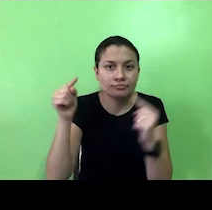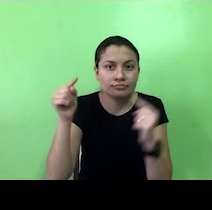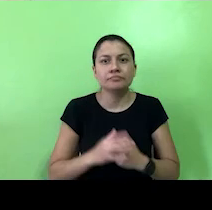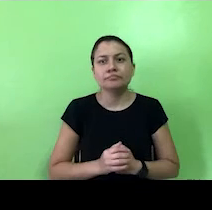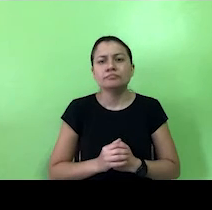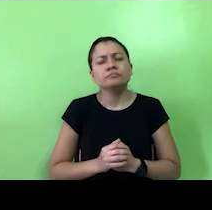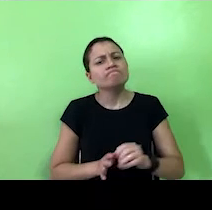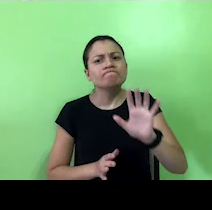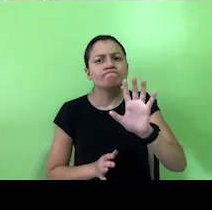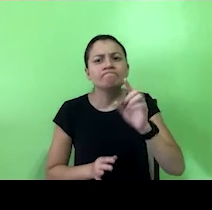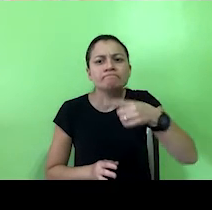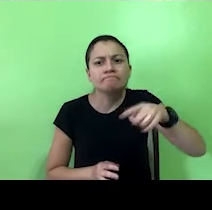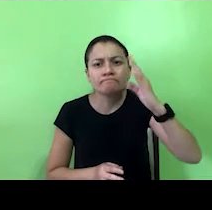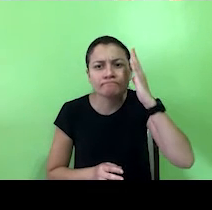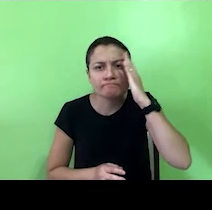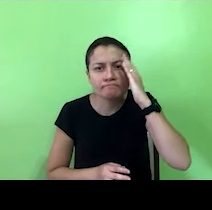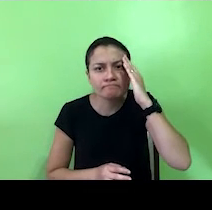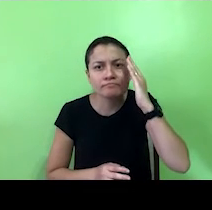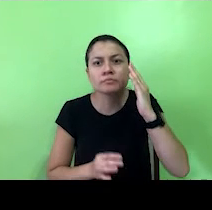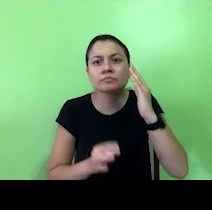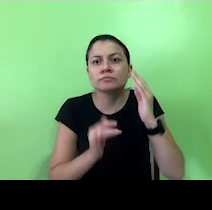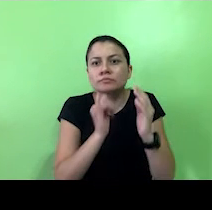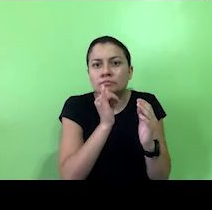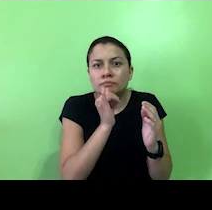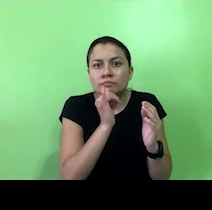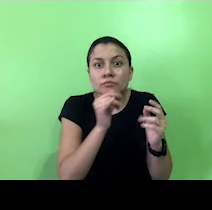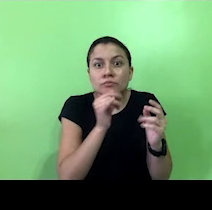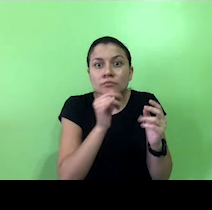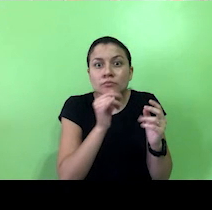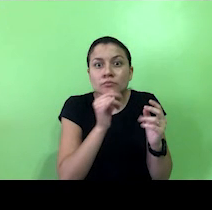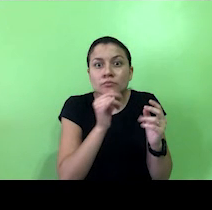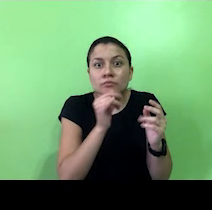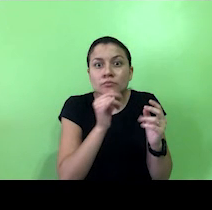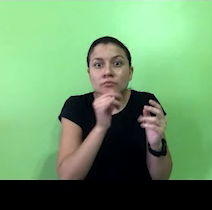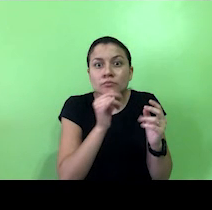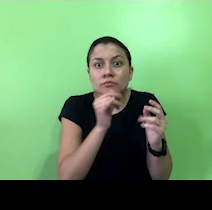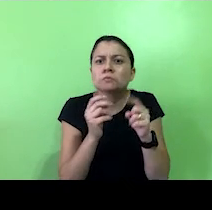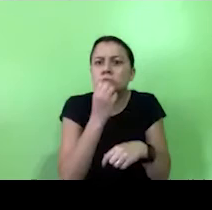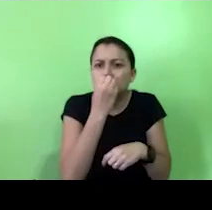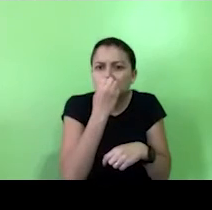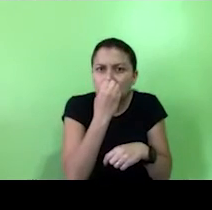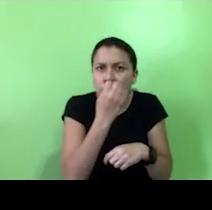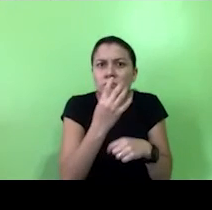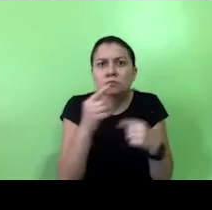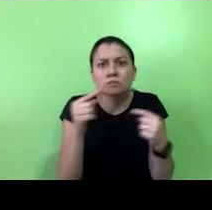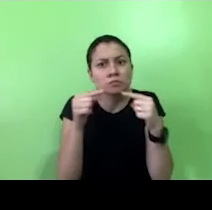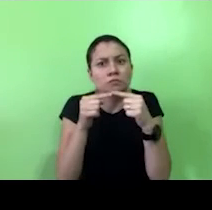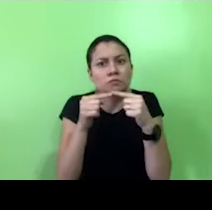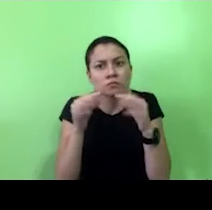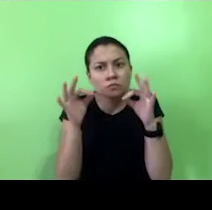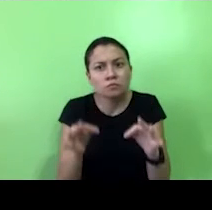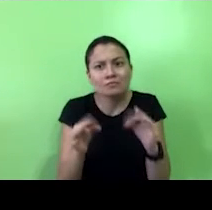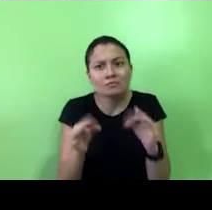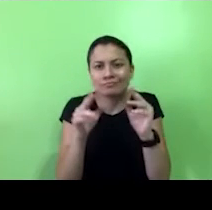Para saber também, conseguir ter essa percepção se as coisas tinham sido validadas, se a gente tinha uma segurança para